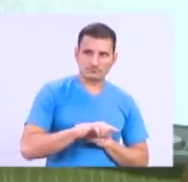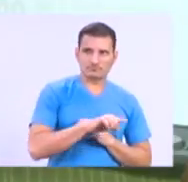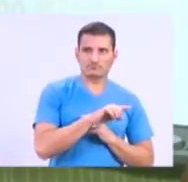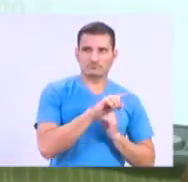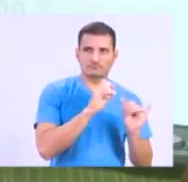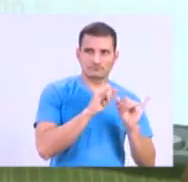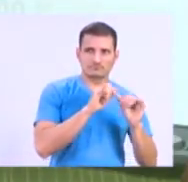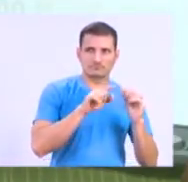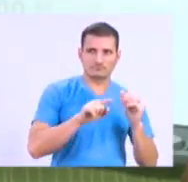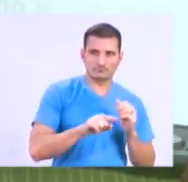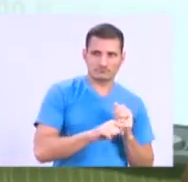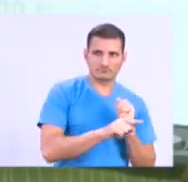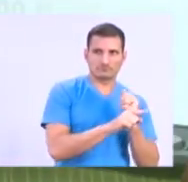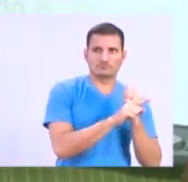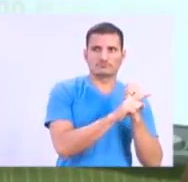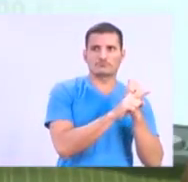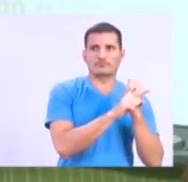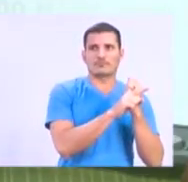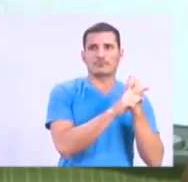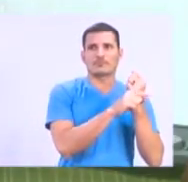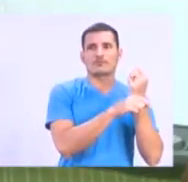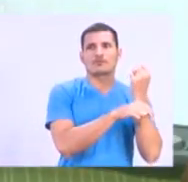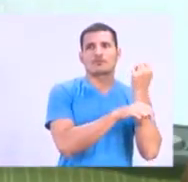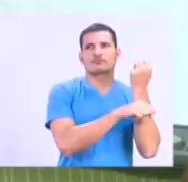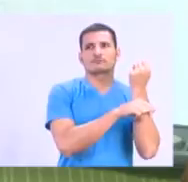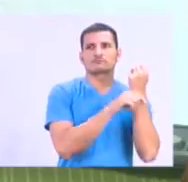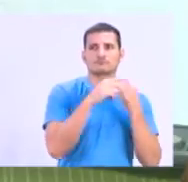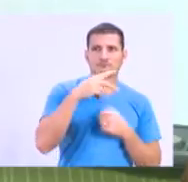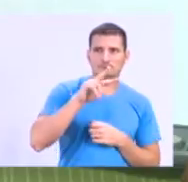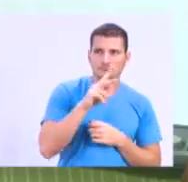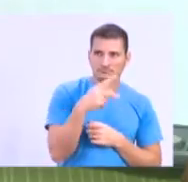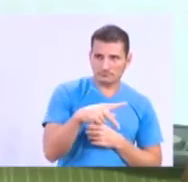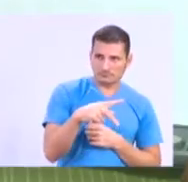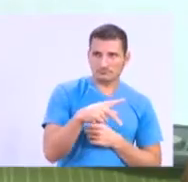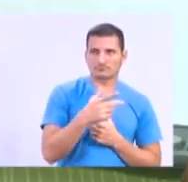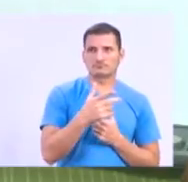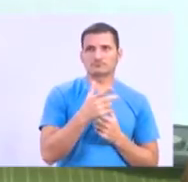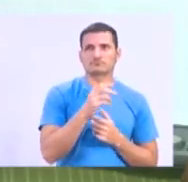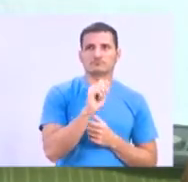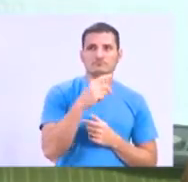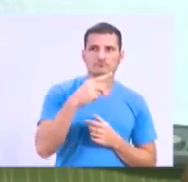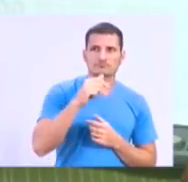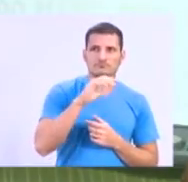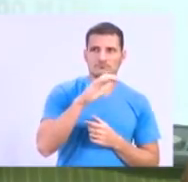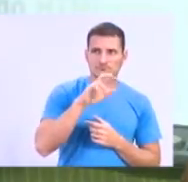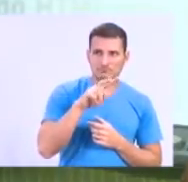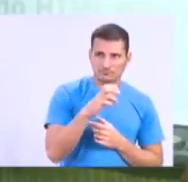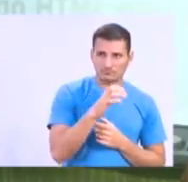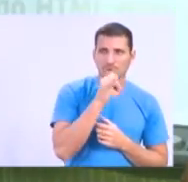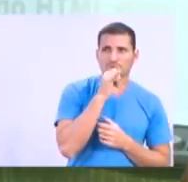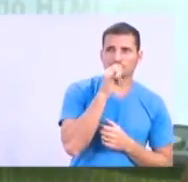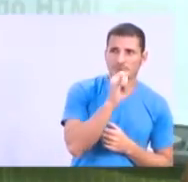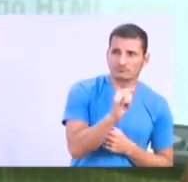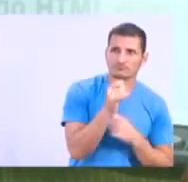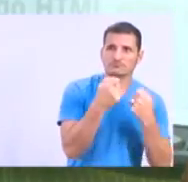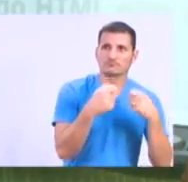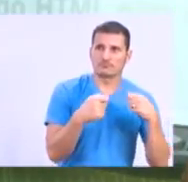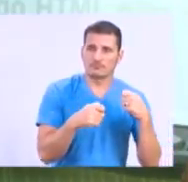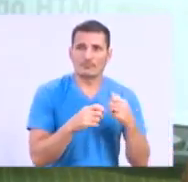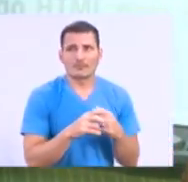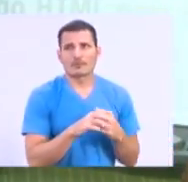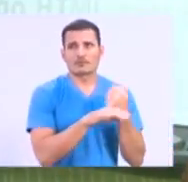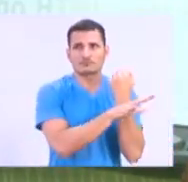é processada através dos módulos, né, do PHP integrado com o Apache. Se necessário, vai